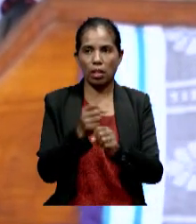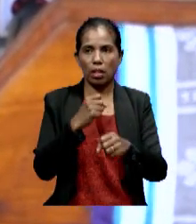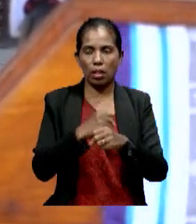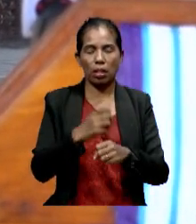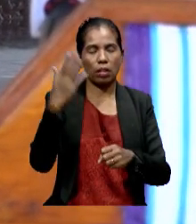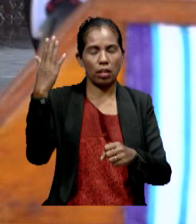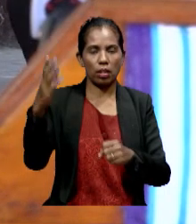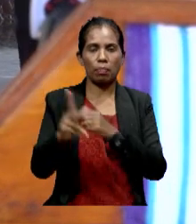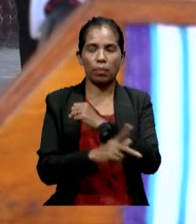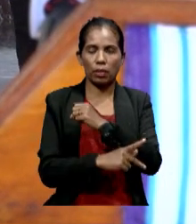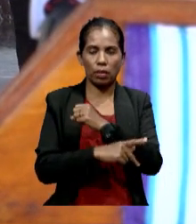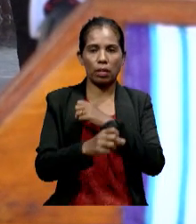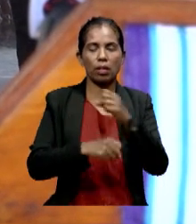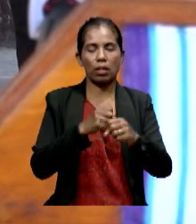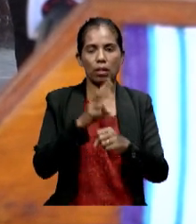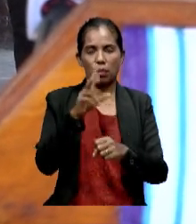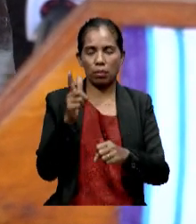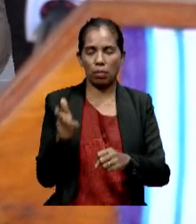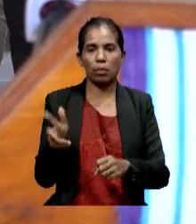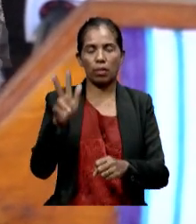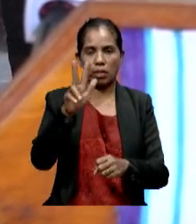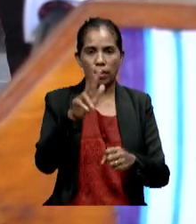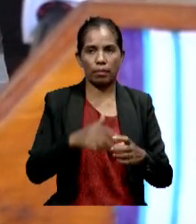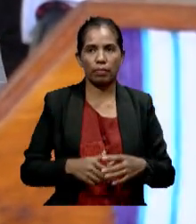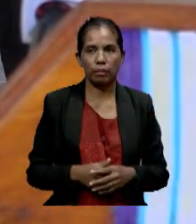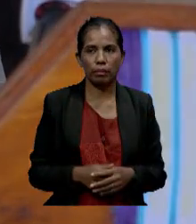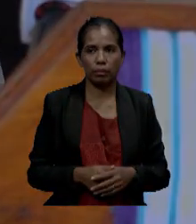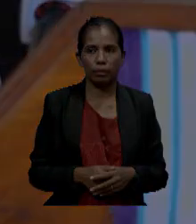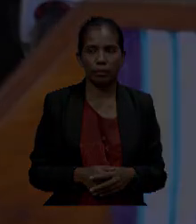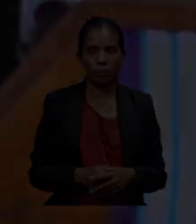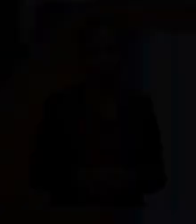Portugal, Tinarim Ruanulo Sin Tolum. Adere tu Ximenes, bem-vinda Ximenes, GMN.